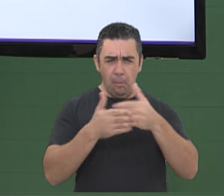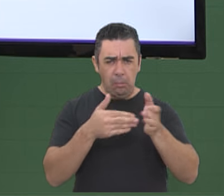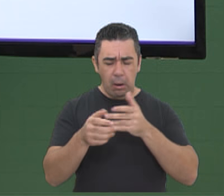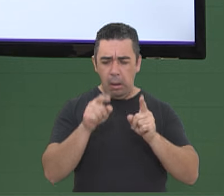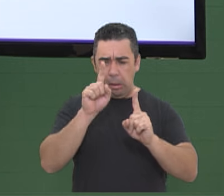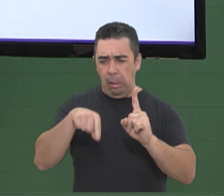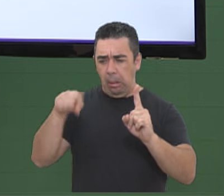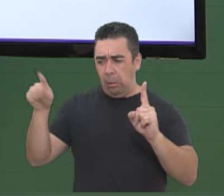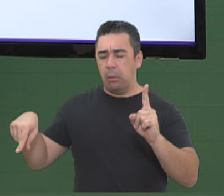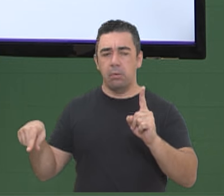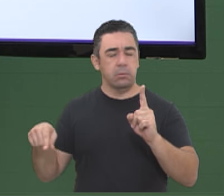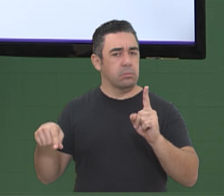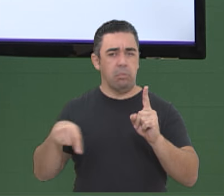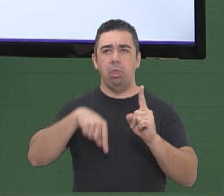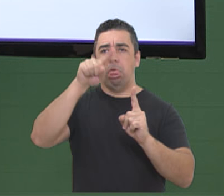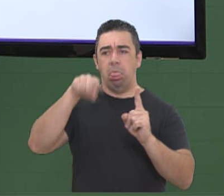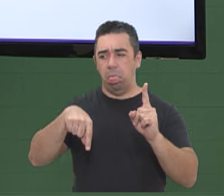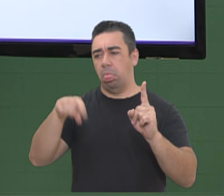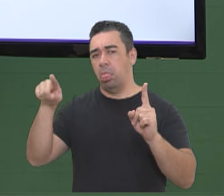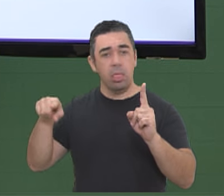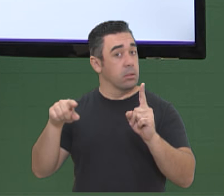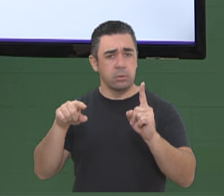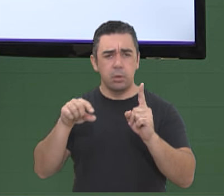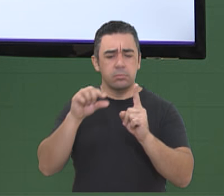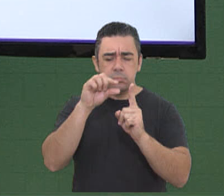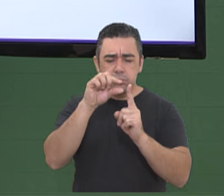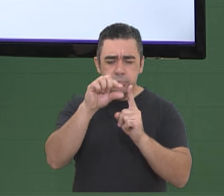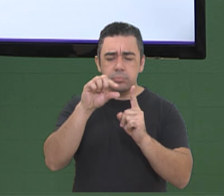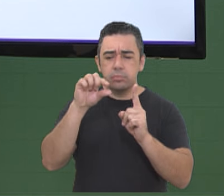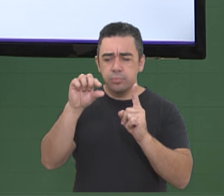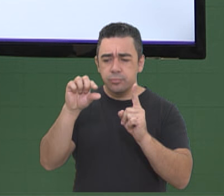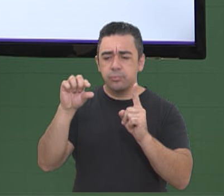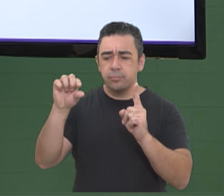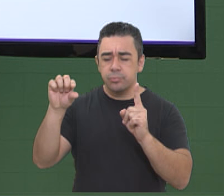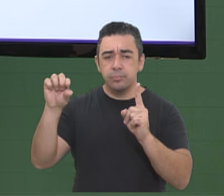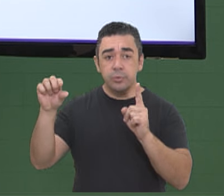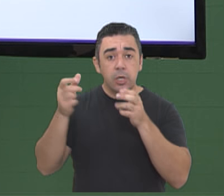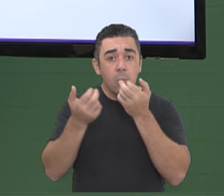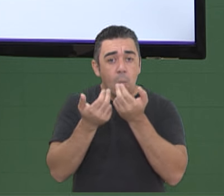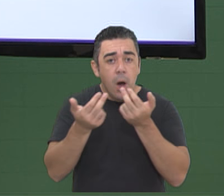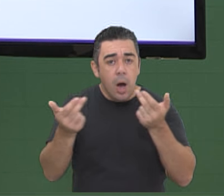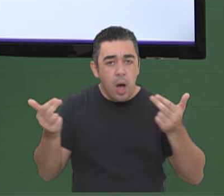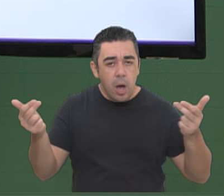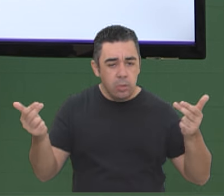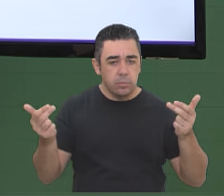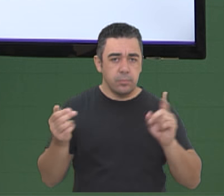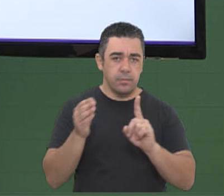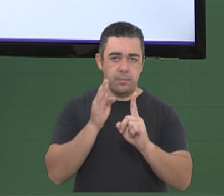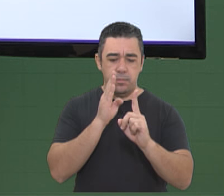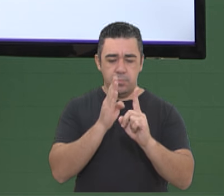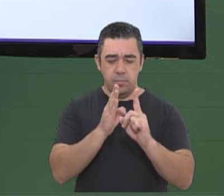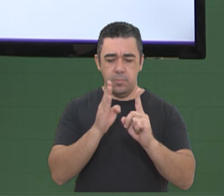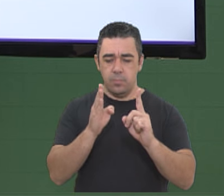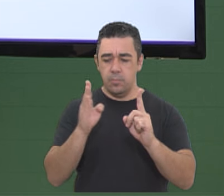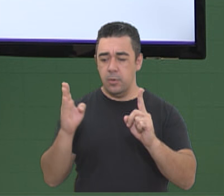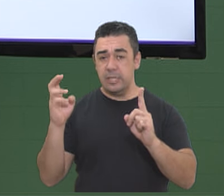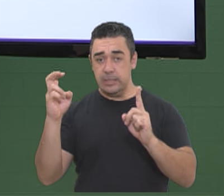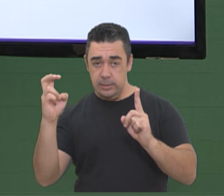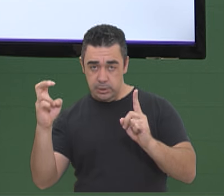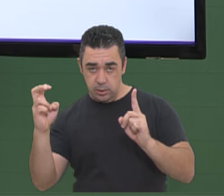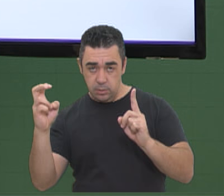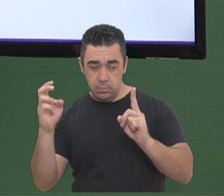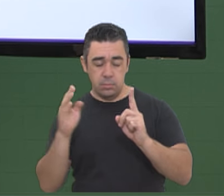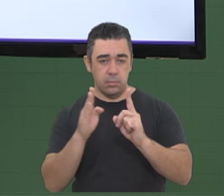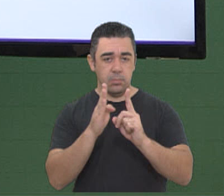precisam ser iguais. Tudo bem? Medidas iguais. Então, olha lá. Para cá tem 5 tracinhos, para